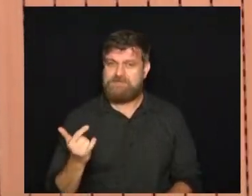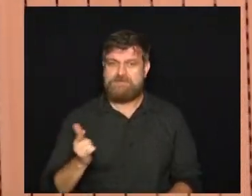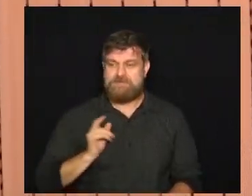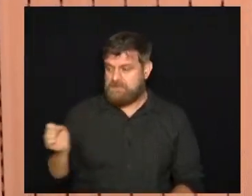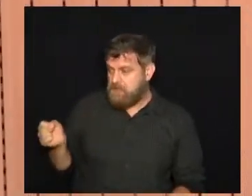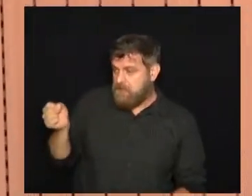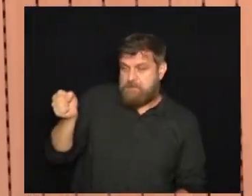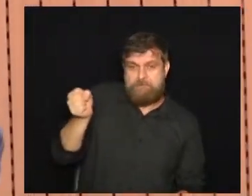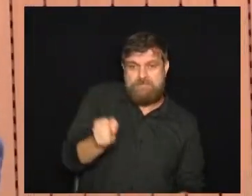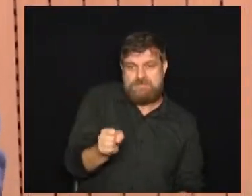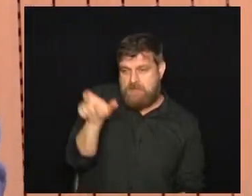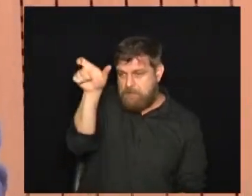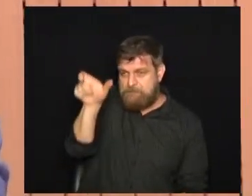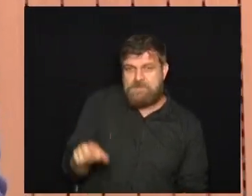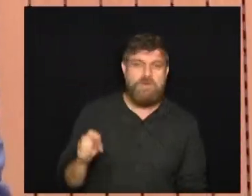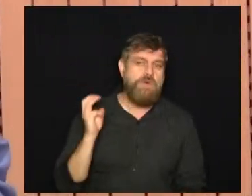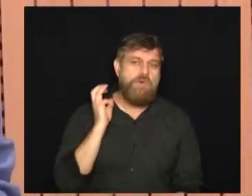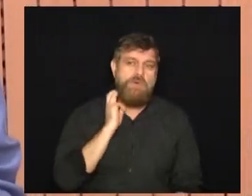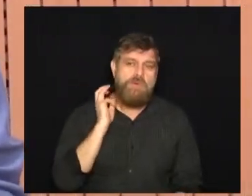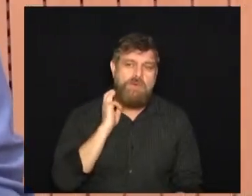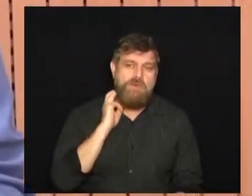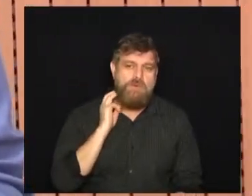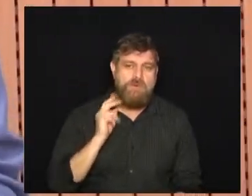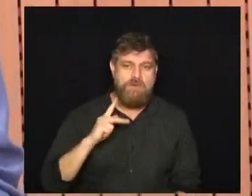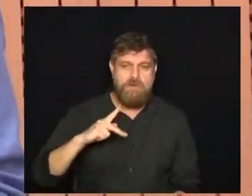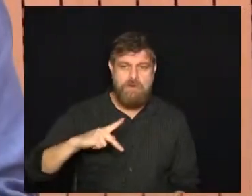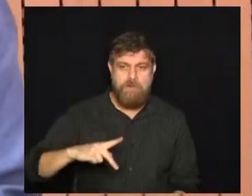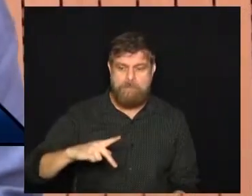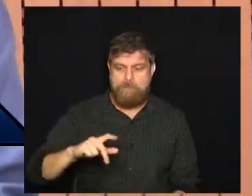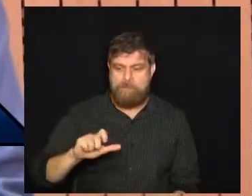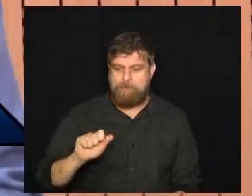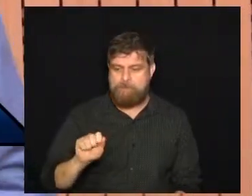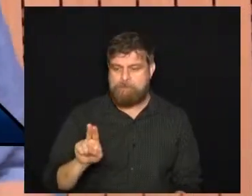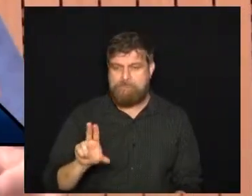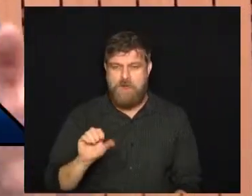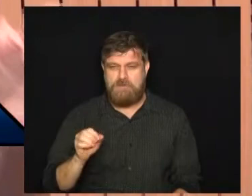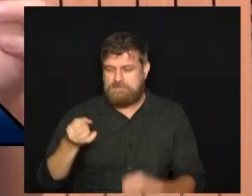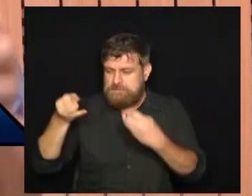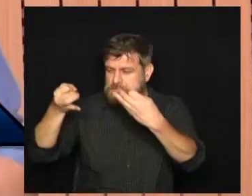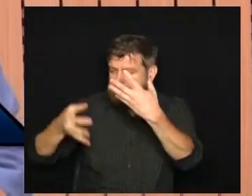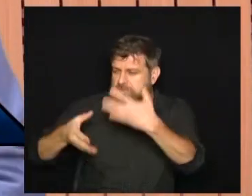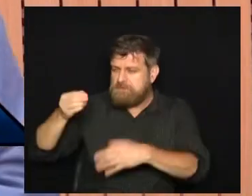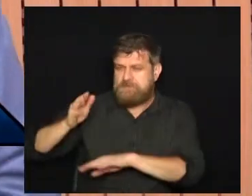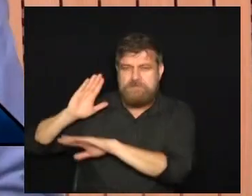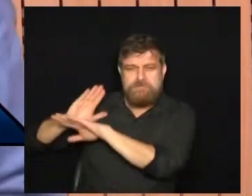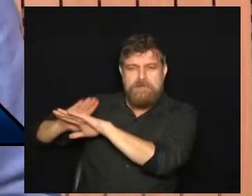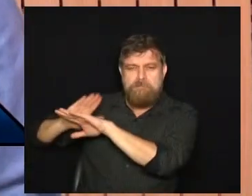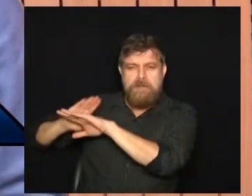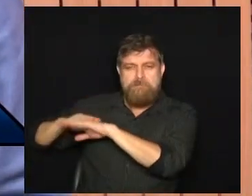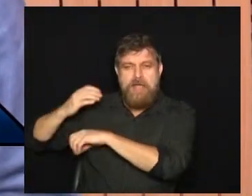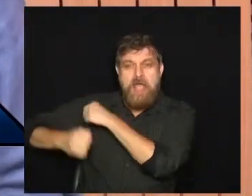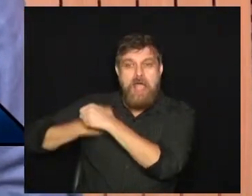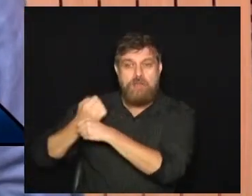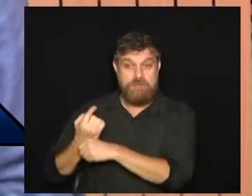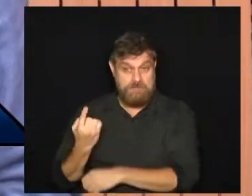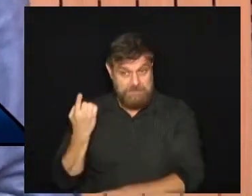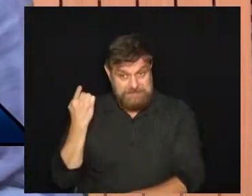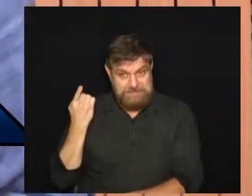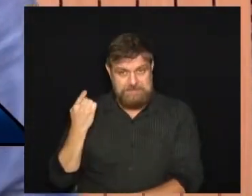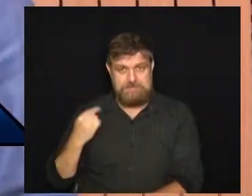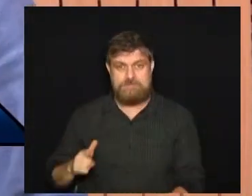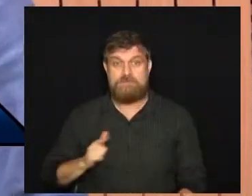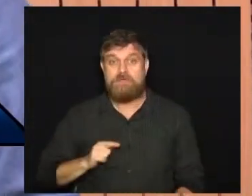uma figura igual esse Paulo Guimarães aqui, dele falar para nós que foi feito em 2019 e